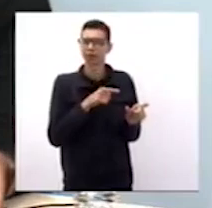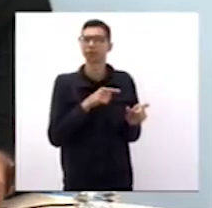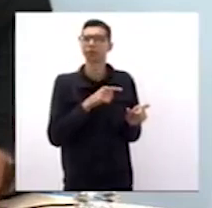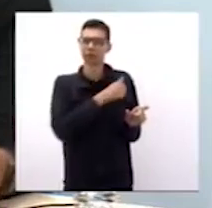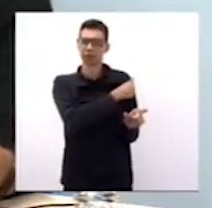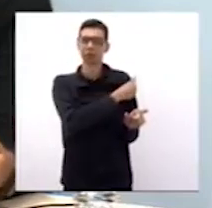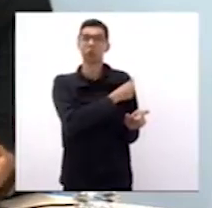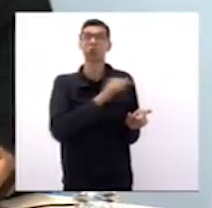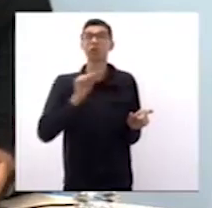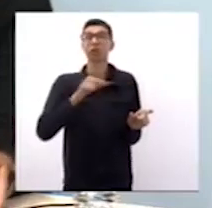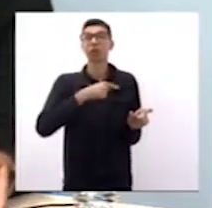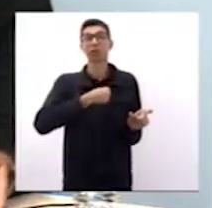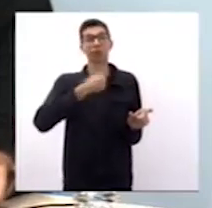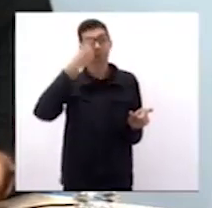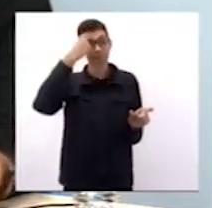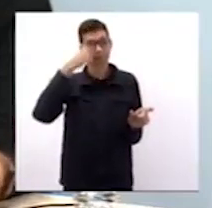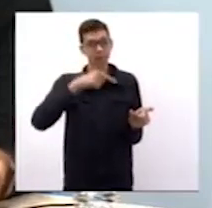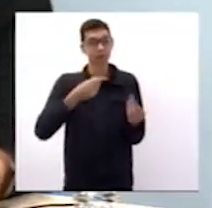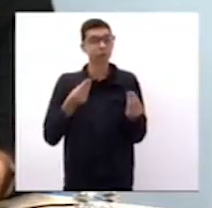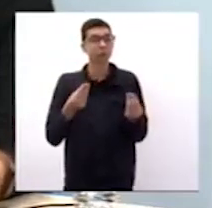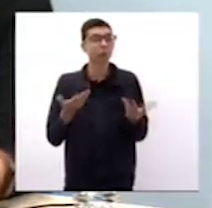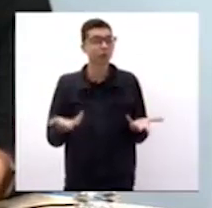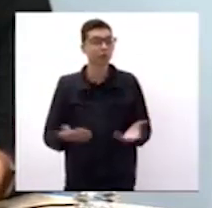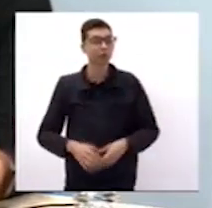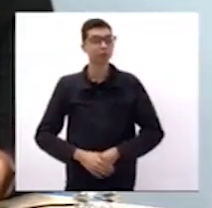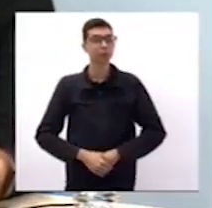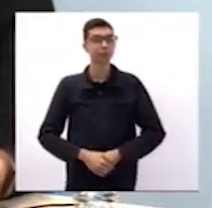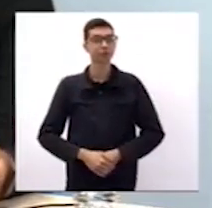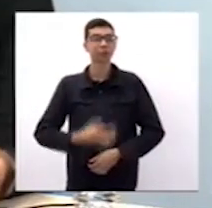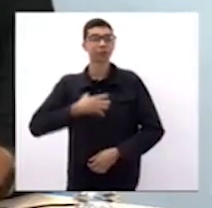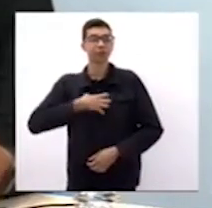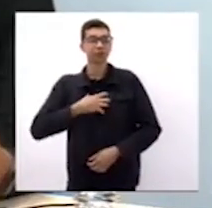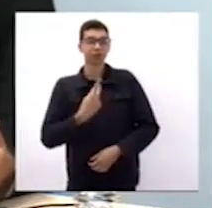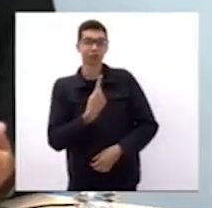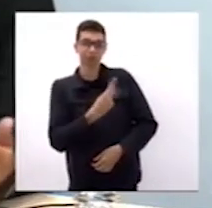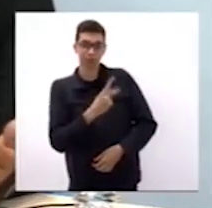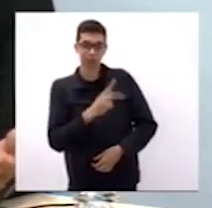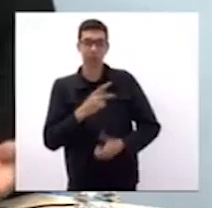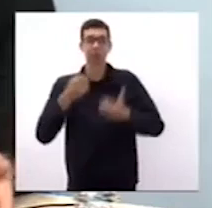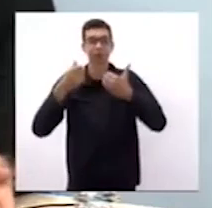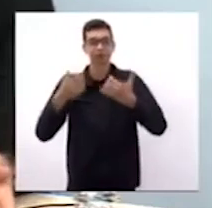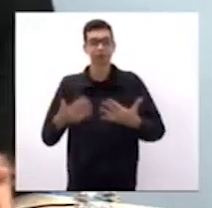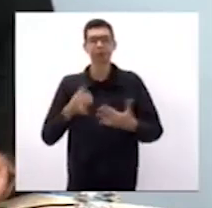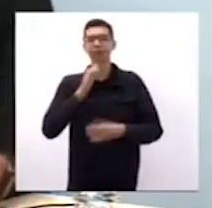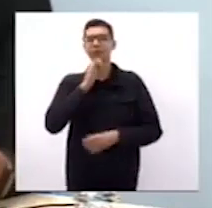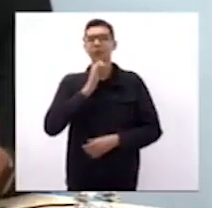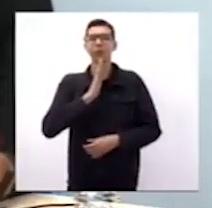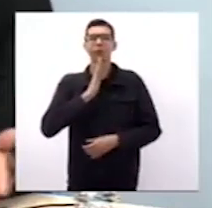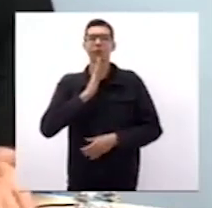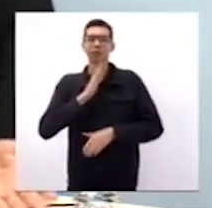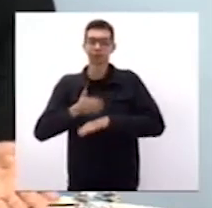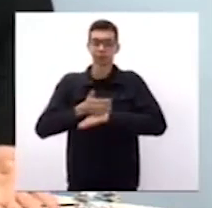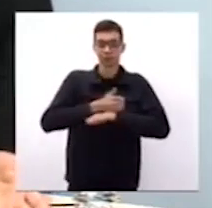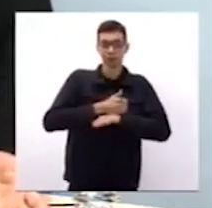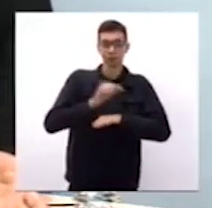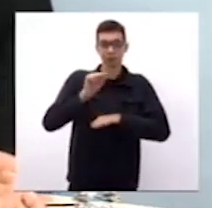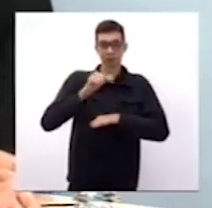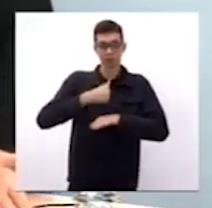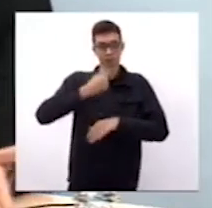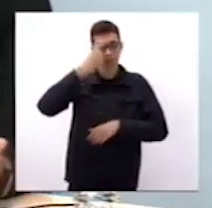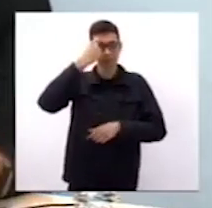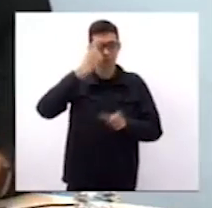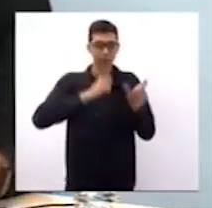é esse estudante, qual a estrutura desse estudante, né? Quando ele diz ali o conhecimento prévio, é eu pensar o meu